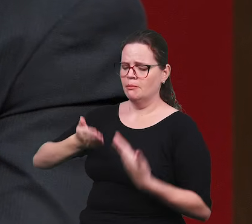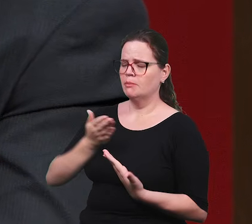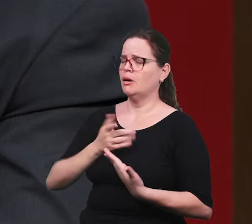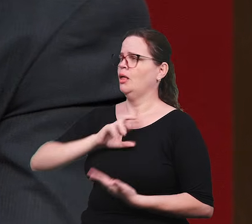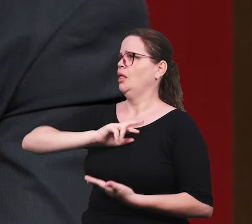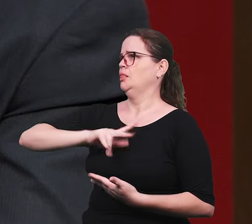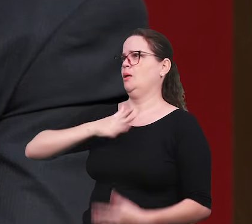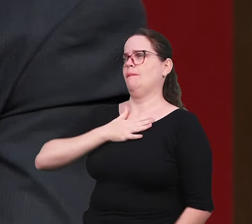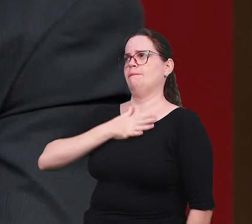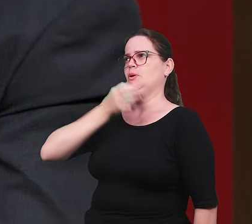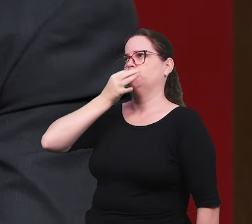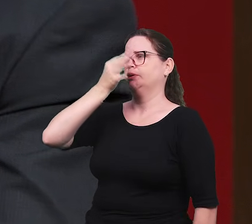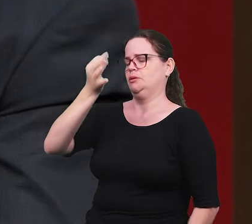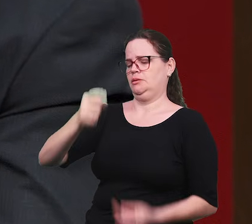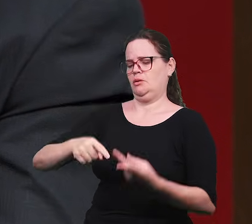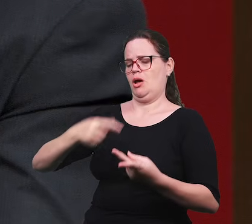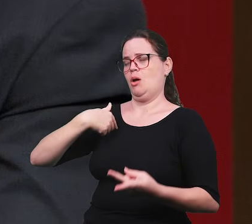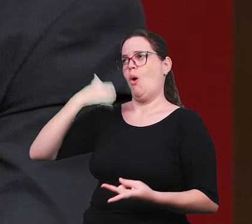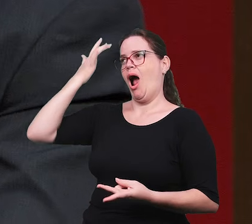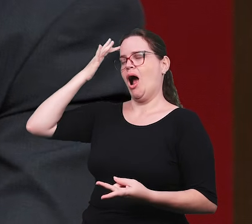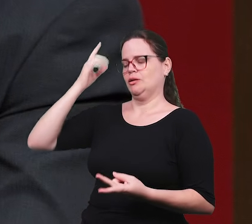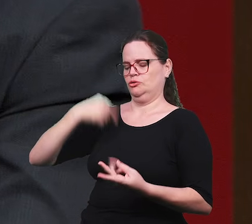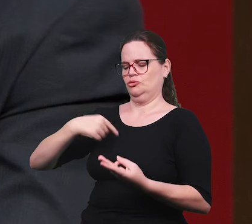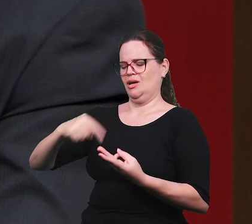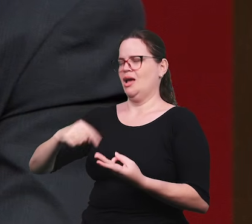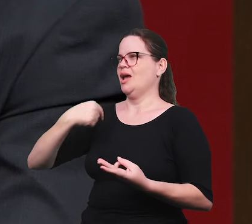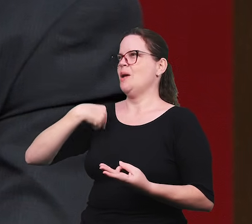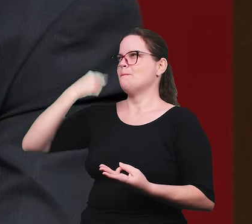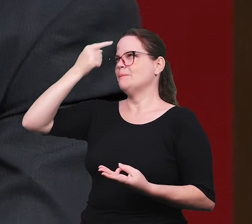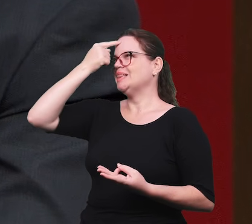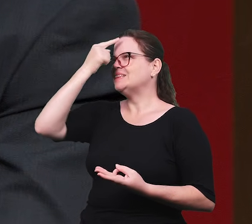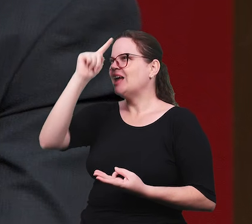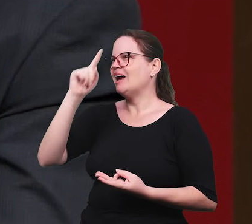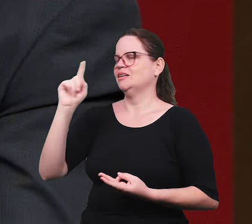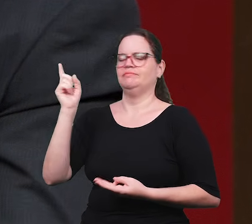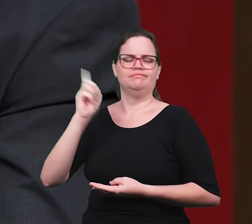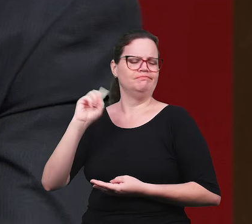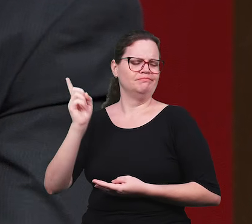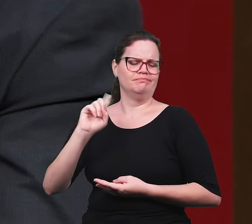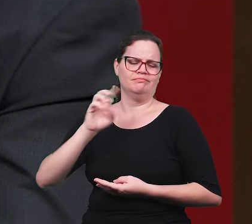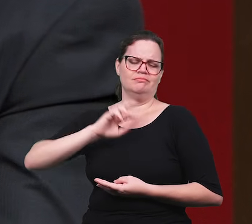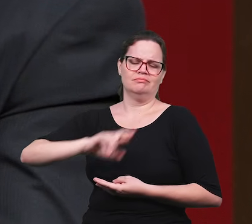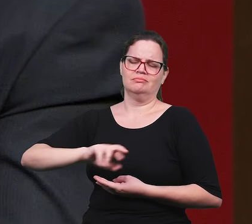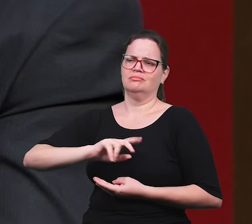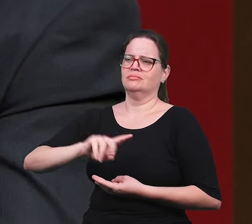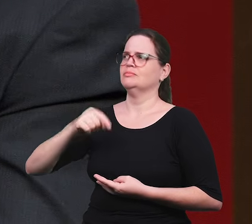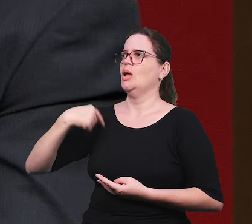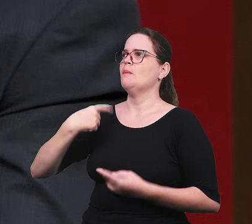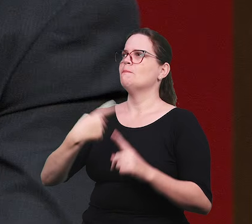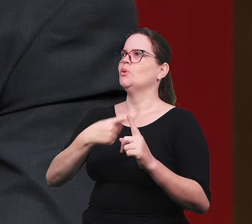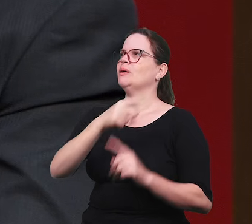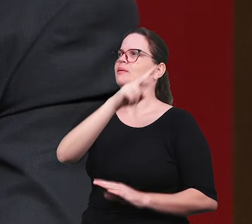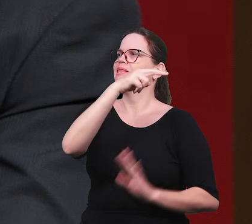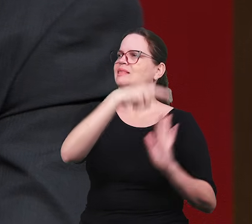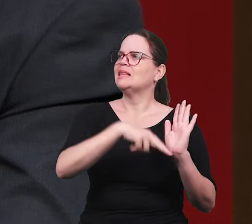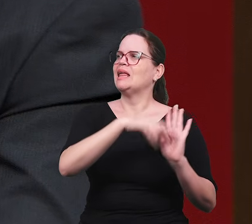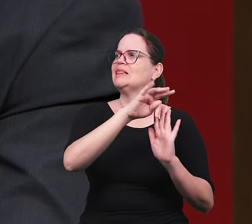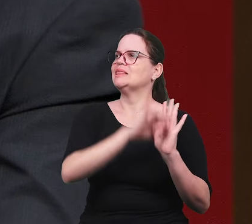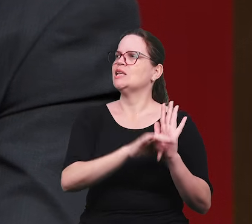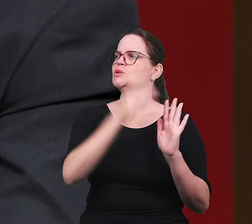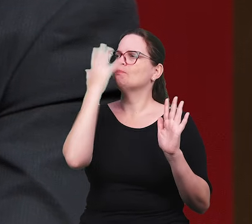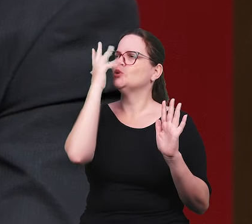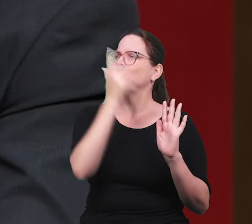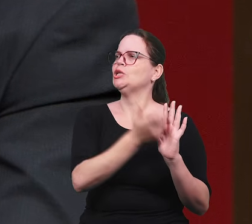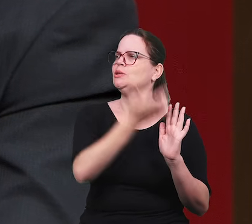Não é naquilo que eu penso, naquilo que eu acho, nem baseado na ideia de alguém, numa reflexão bonita que alguém escreveu,